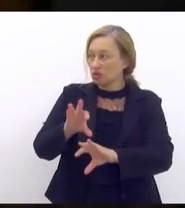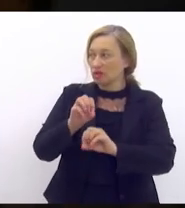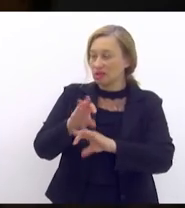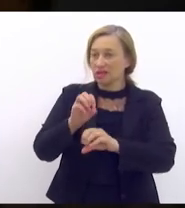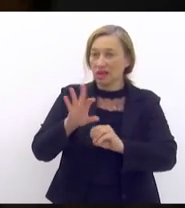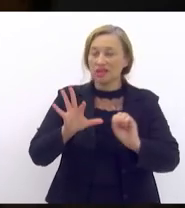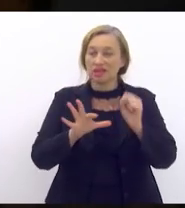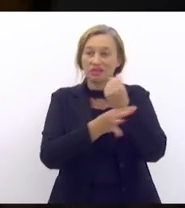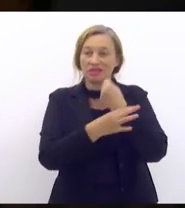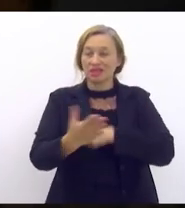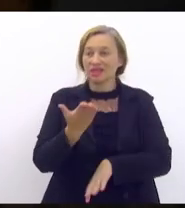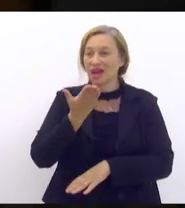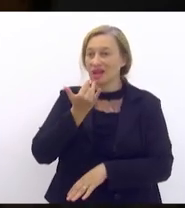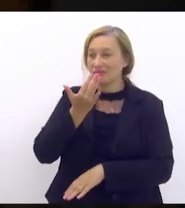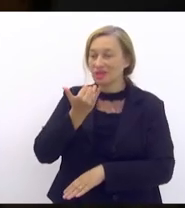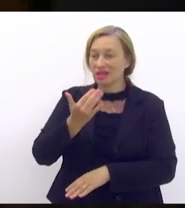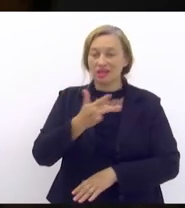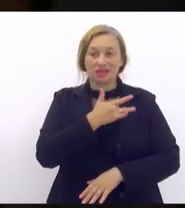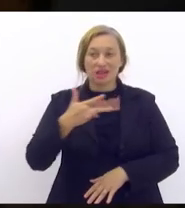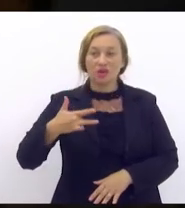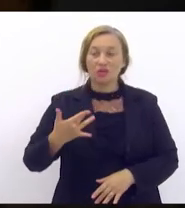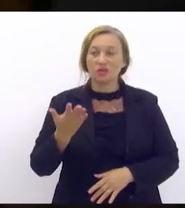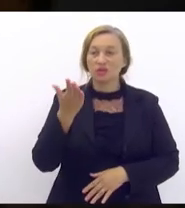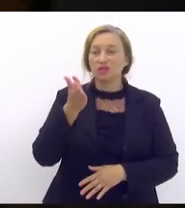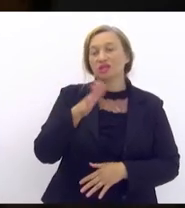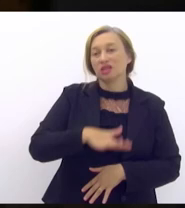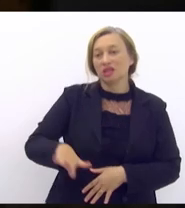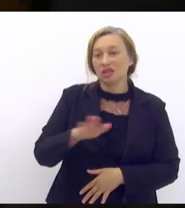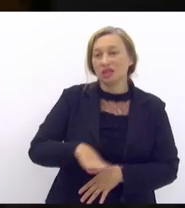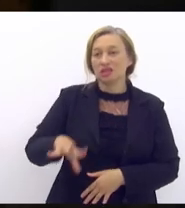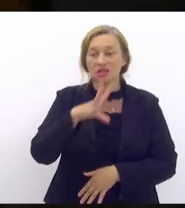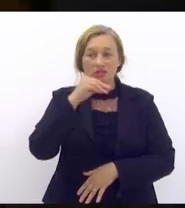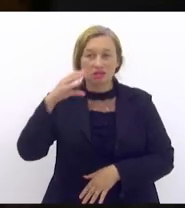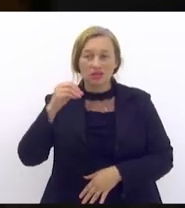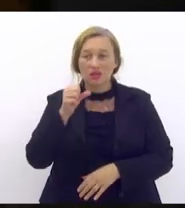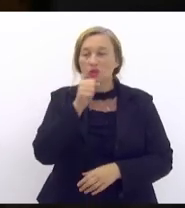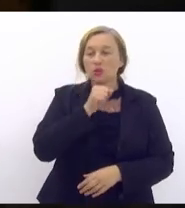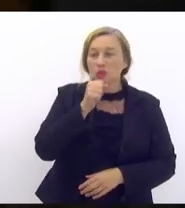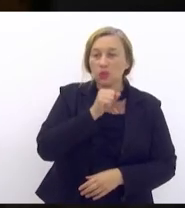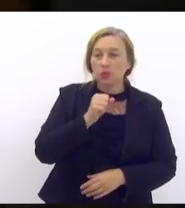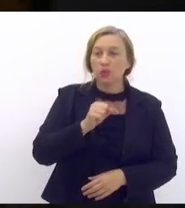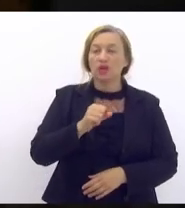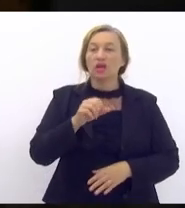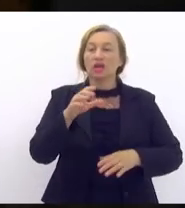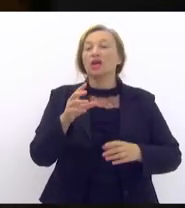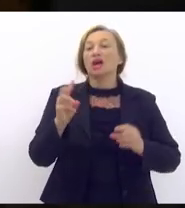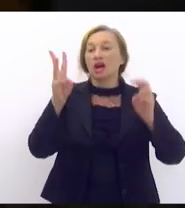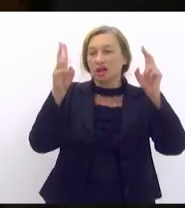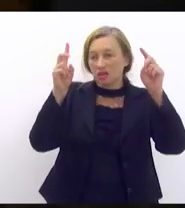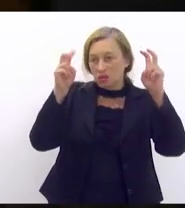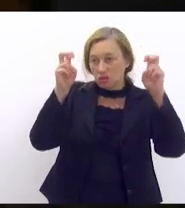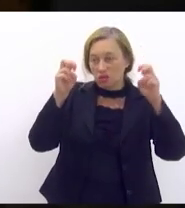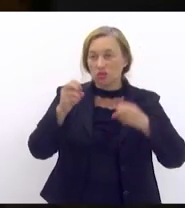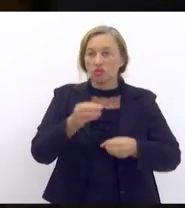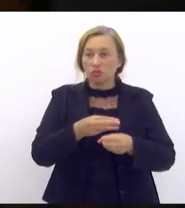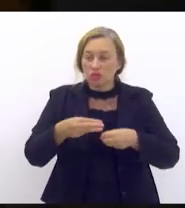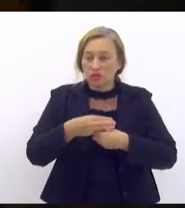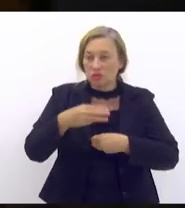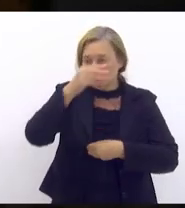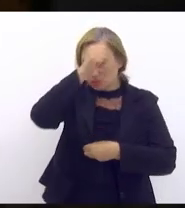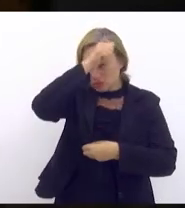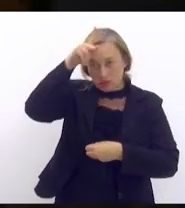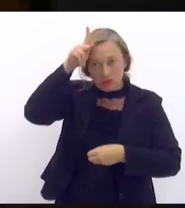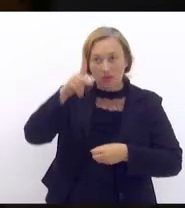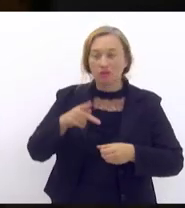Segurança Alimentar, Saúde, Assuntos da Criança e Adolescente, do Idoso, Assuntos Municipais, Desenvolvimento Regional, Orçamento,